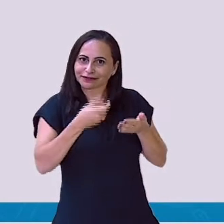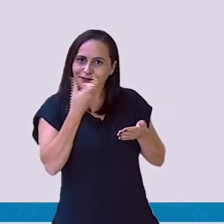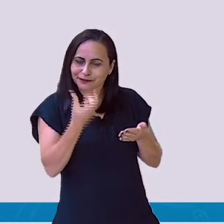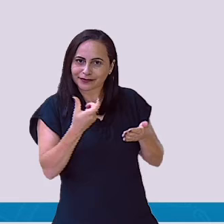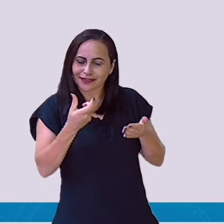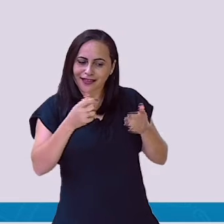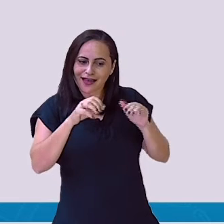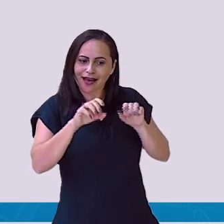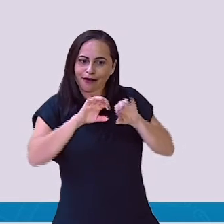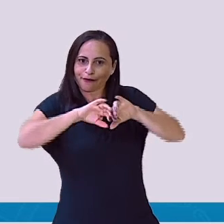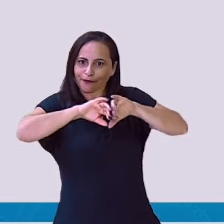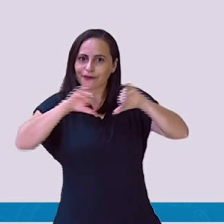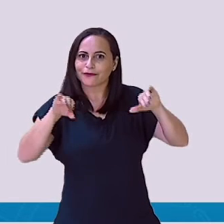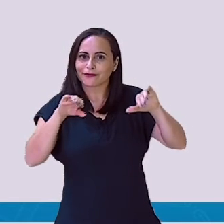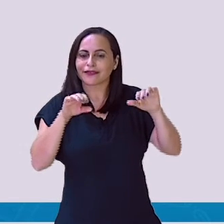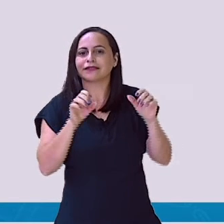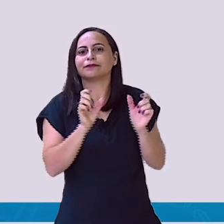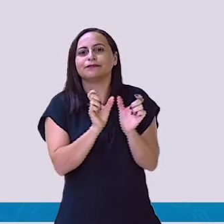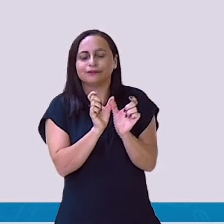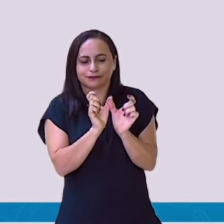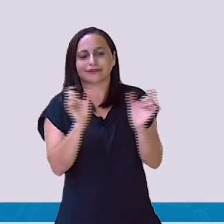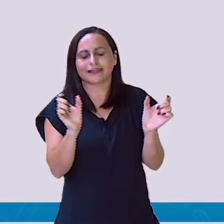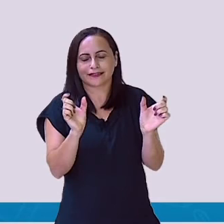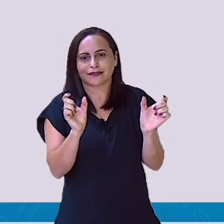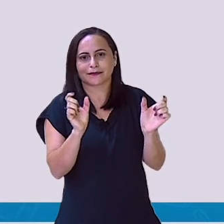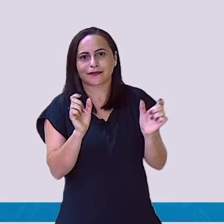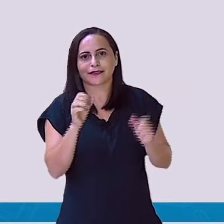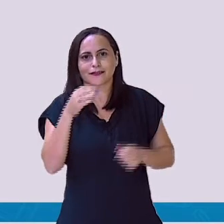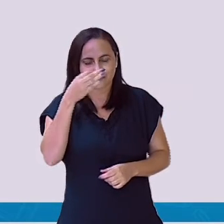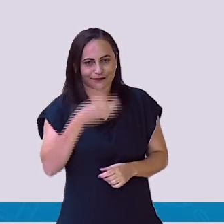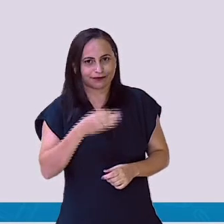vai confirmar o que nós estamos falando aqui.